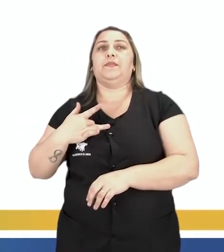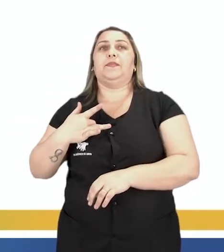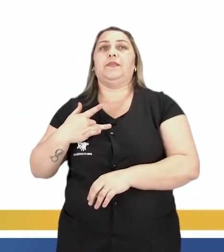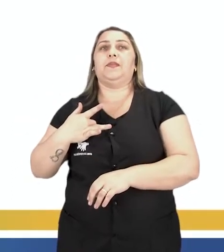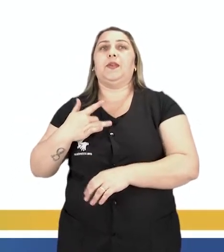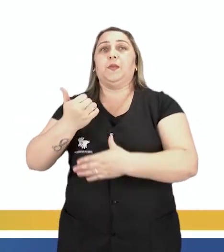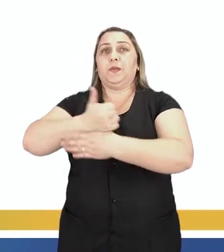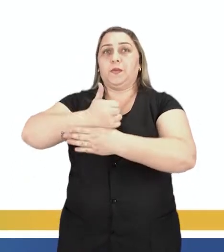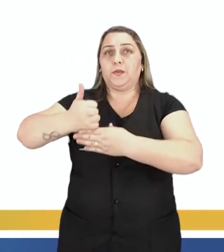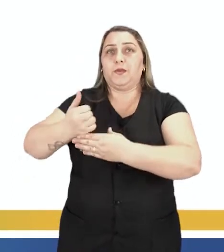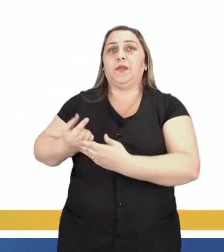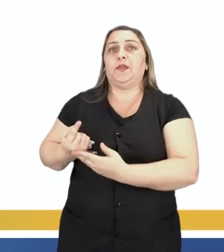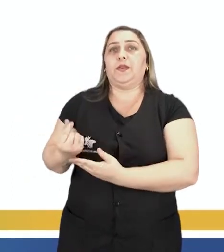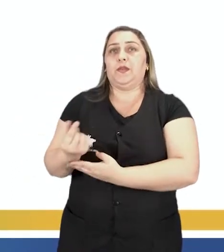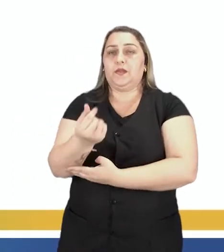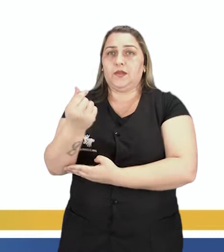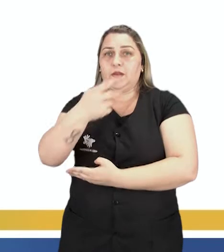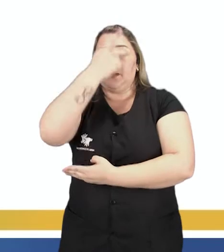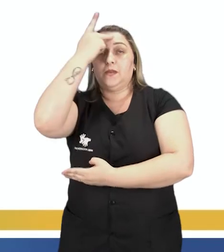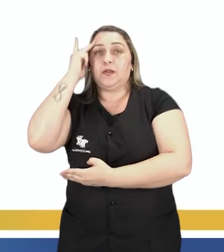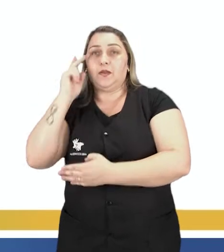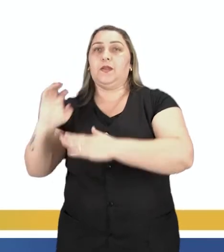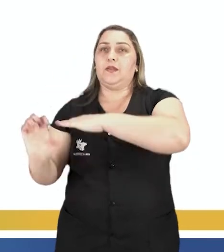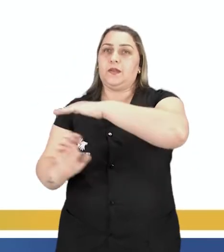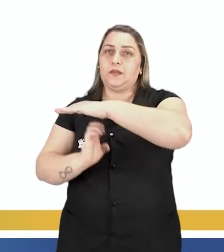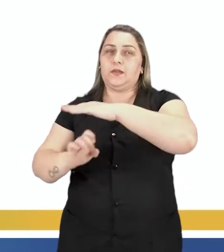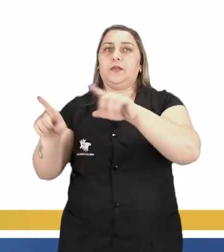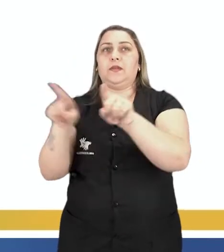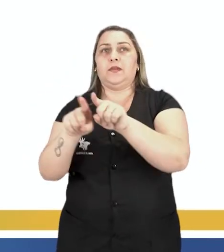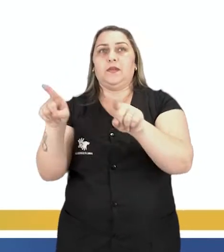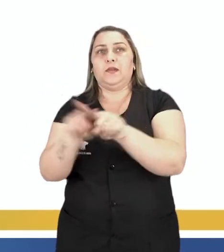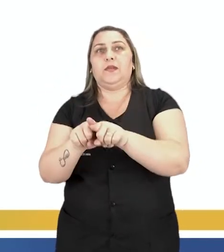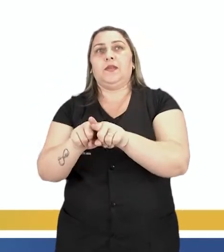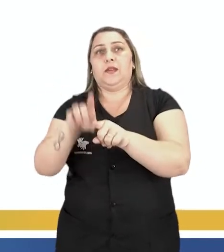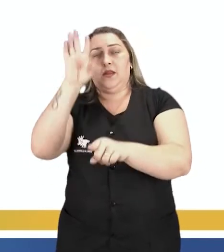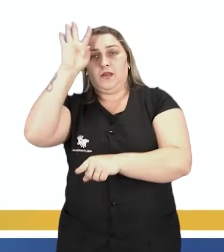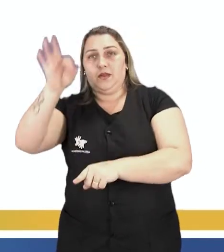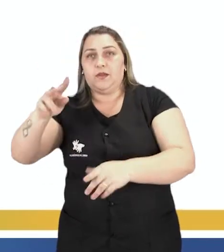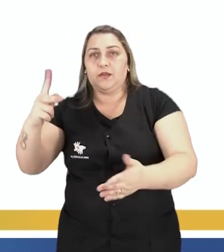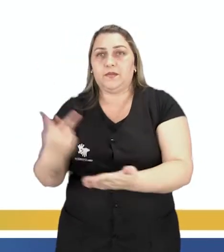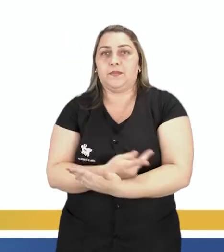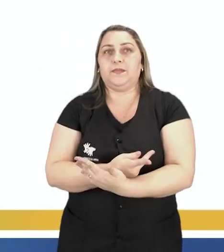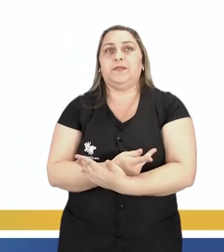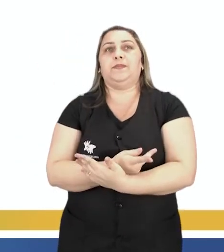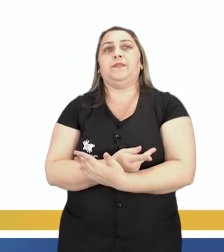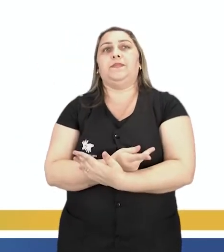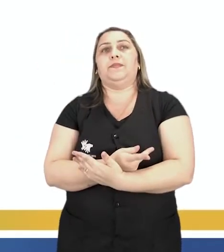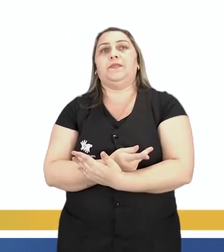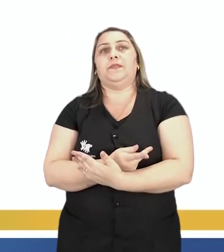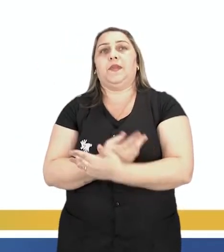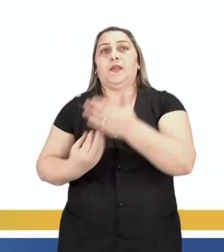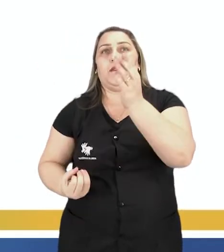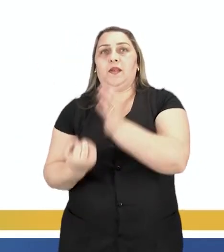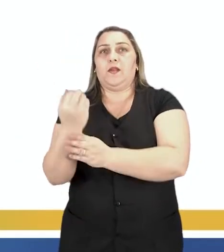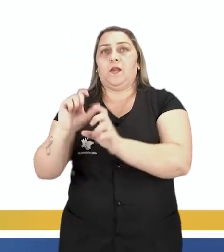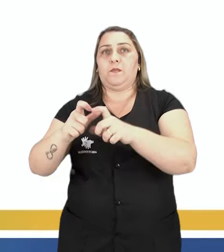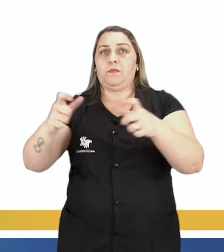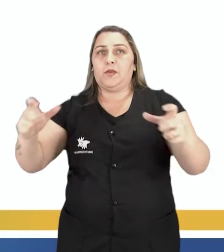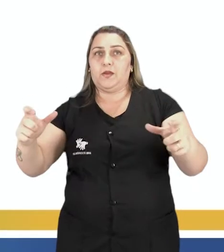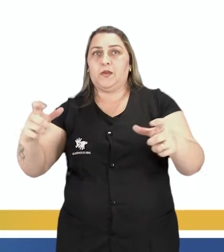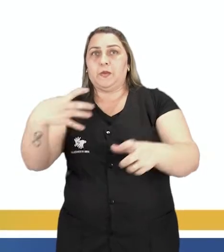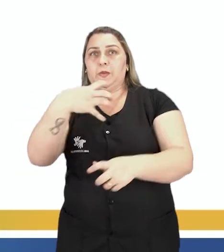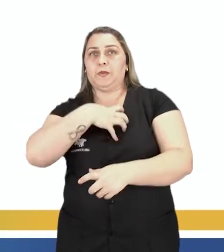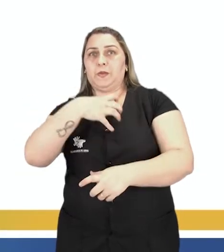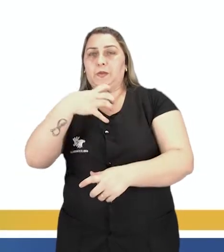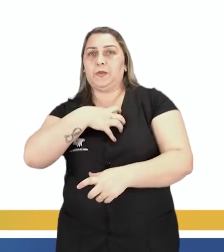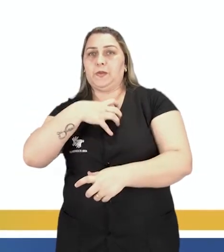morais e financeiros a pessoas e a empresas, tomadas de decisões erradas, criação ou aumento